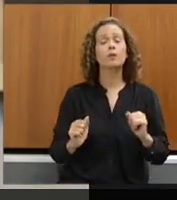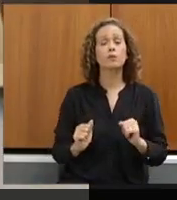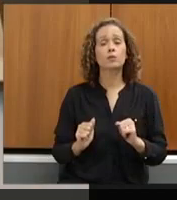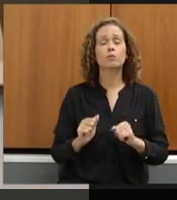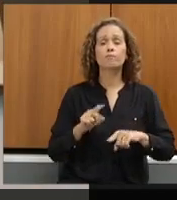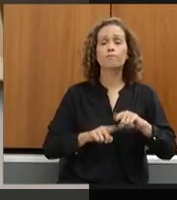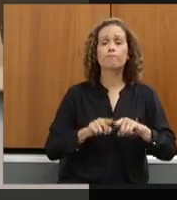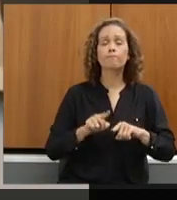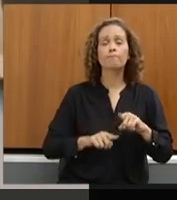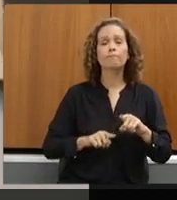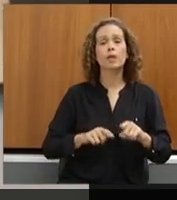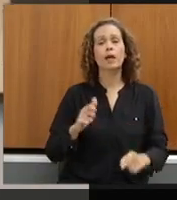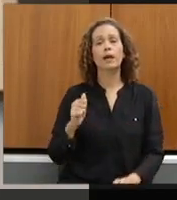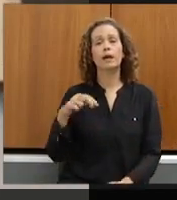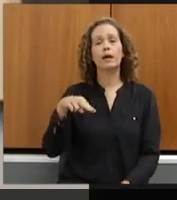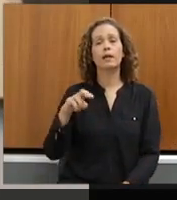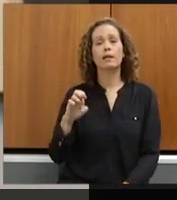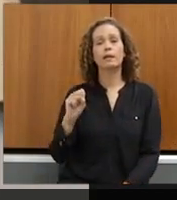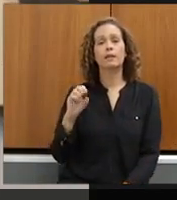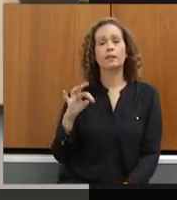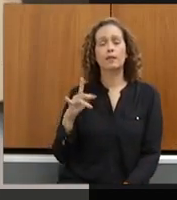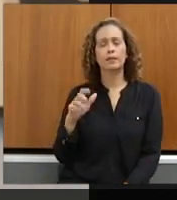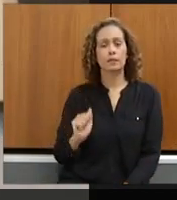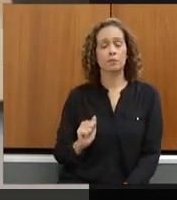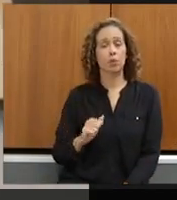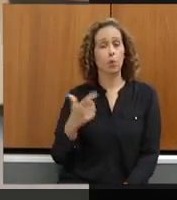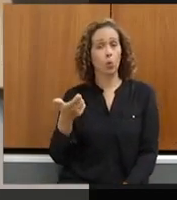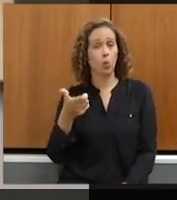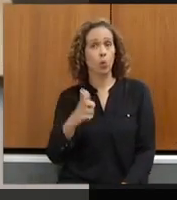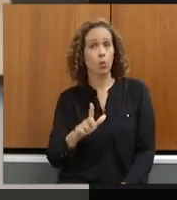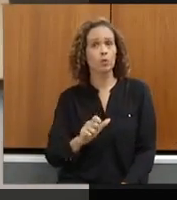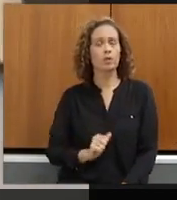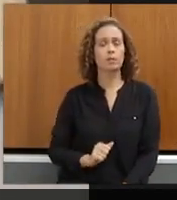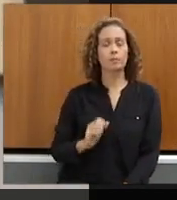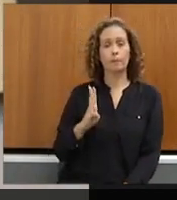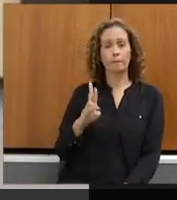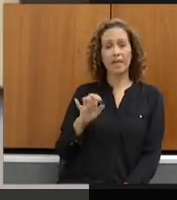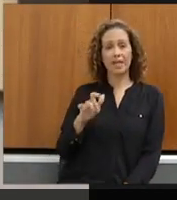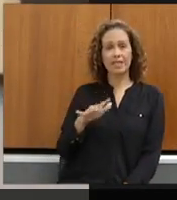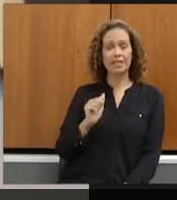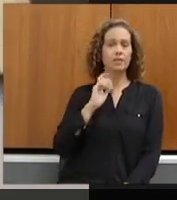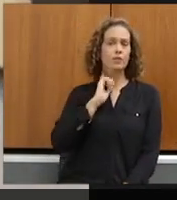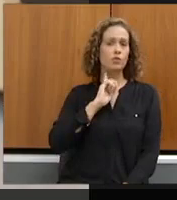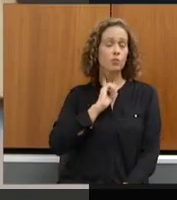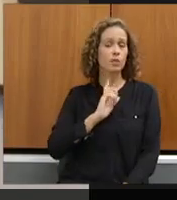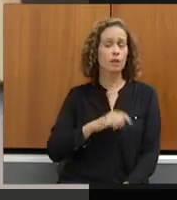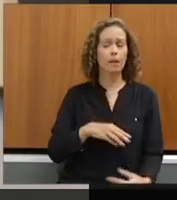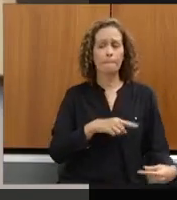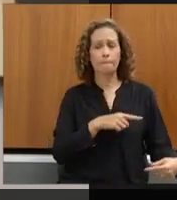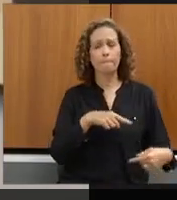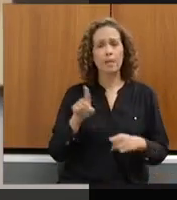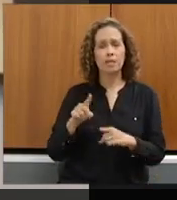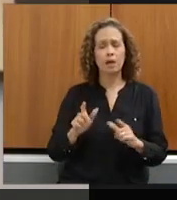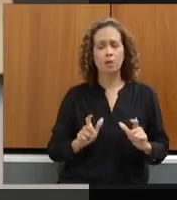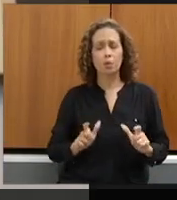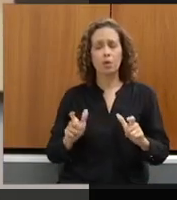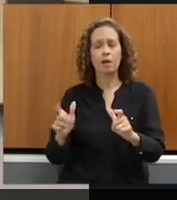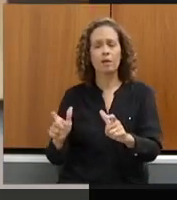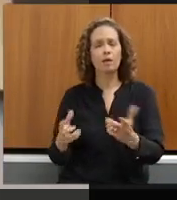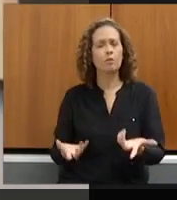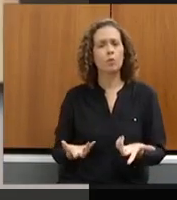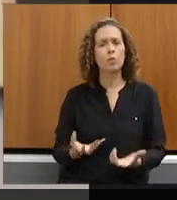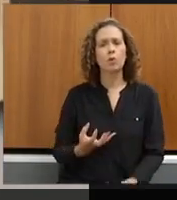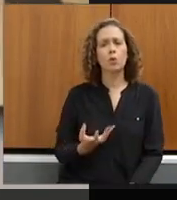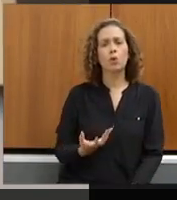nossa cidade de Brasília de Minas e não fosse mandar um hospital e mostrar mandar um carrinho para lá não tinha como entubar